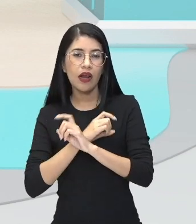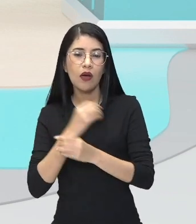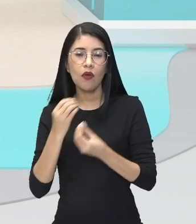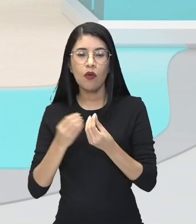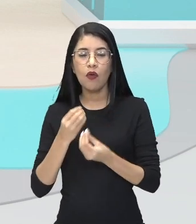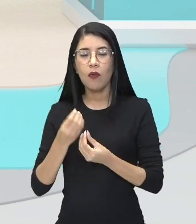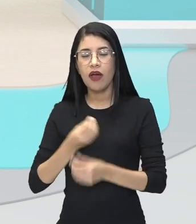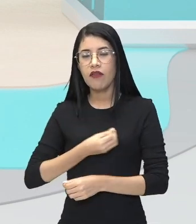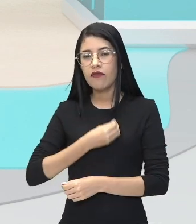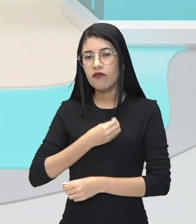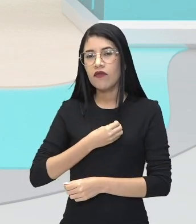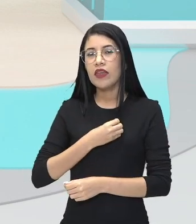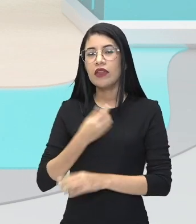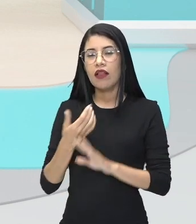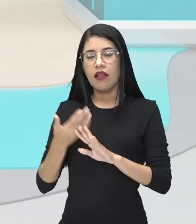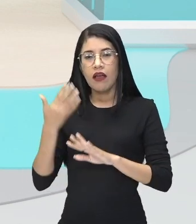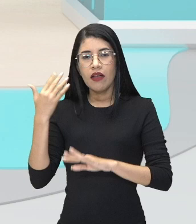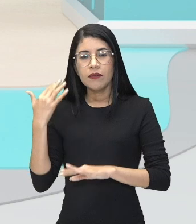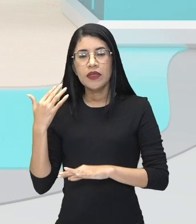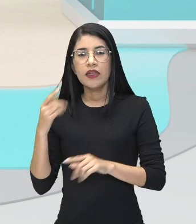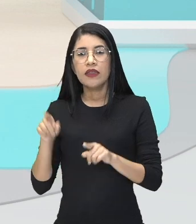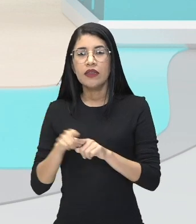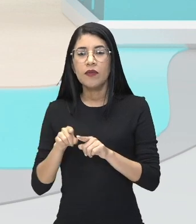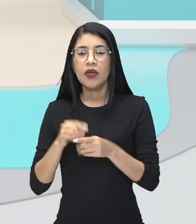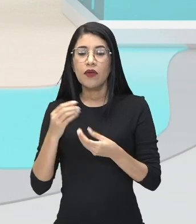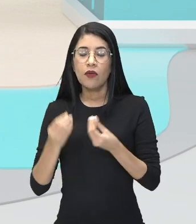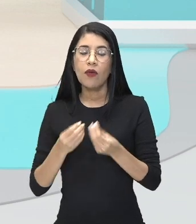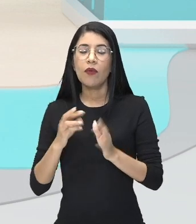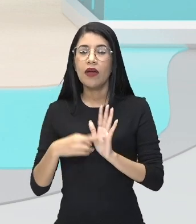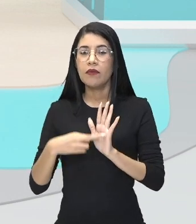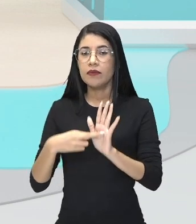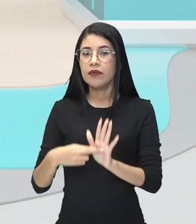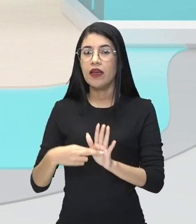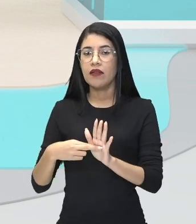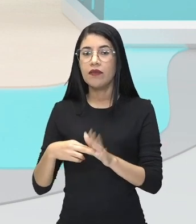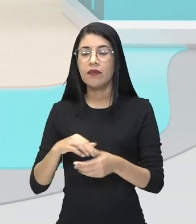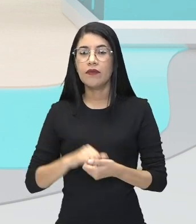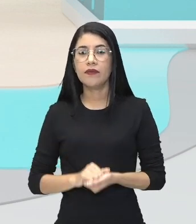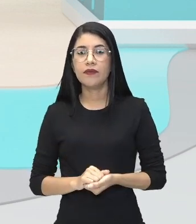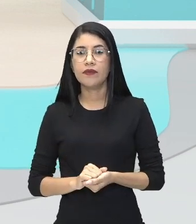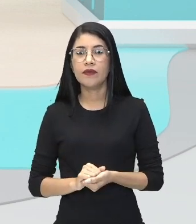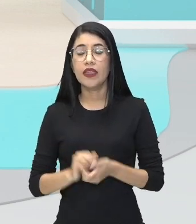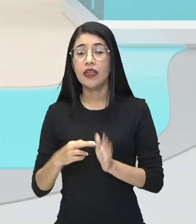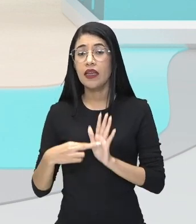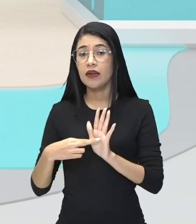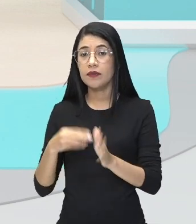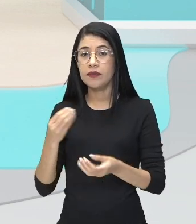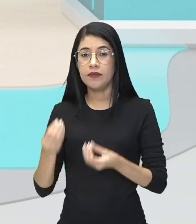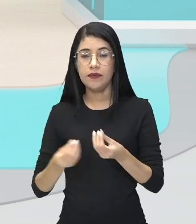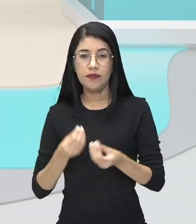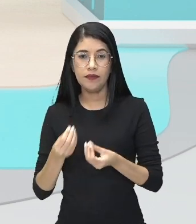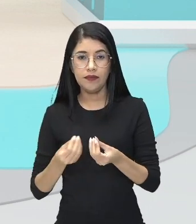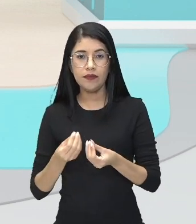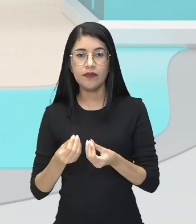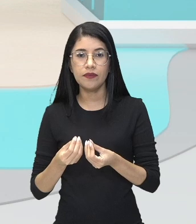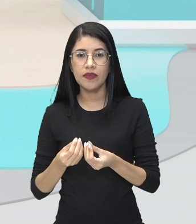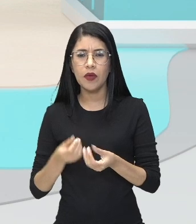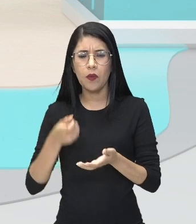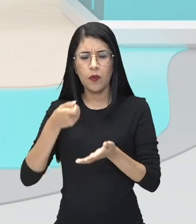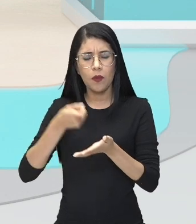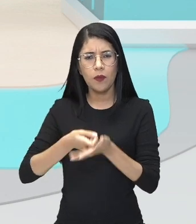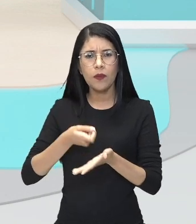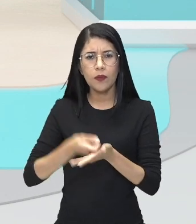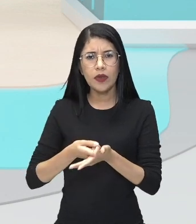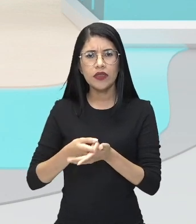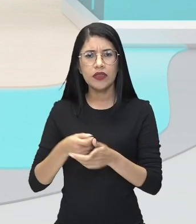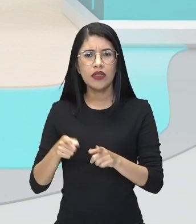ele vivia, a forma como ele queria ser representado. E geralmente ele era representado de uma forma muito rígida, não